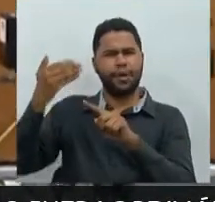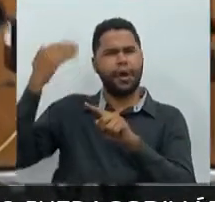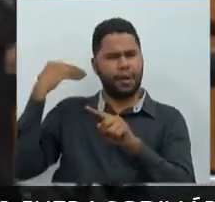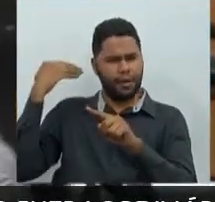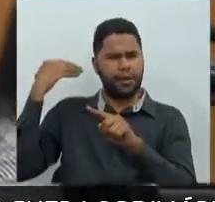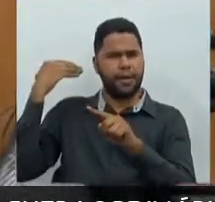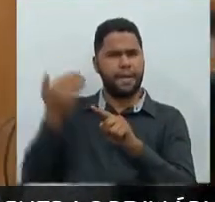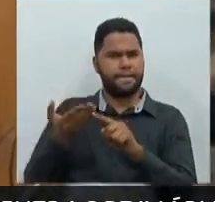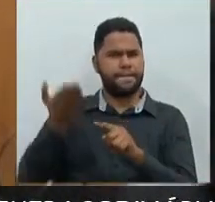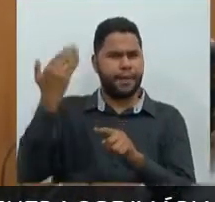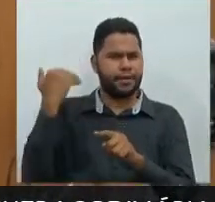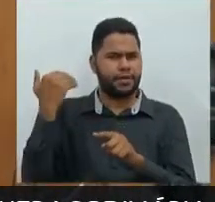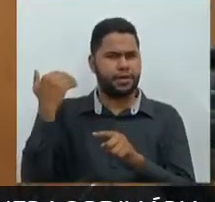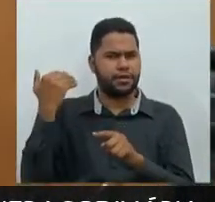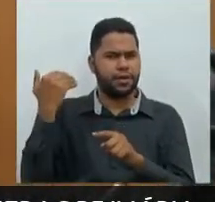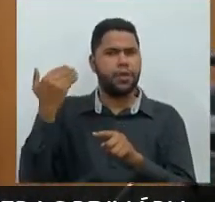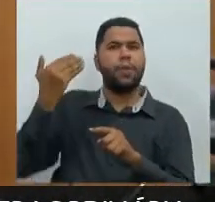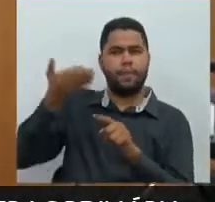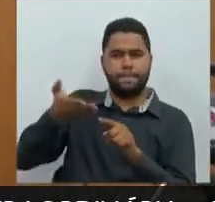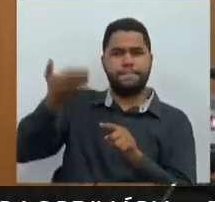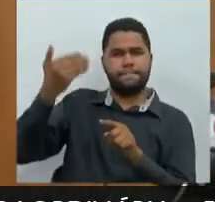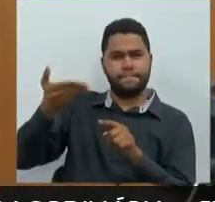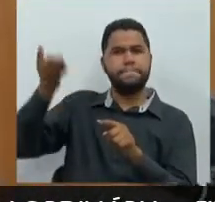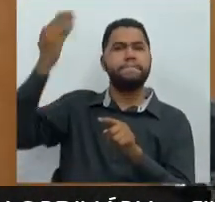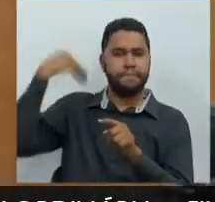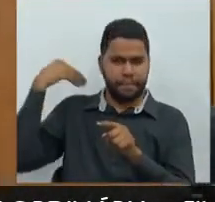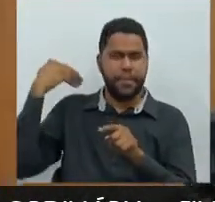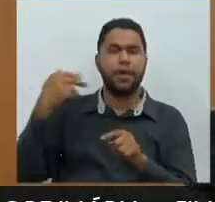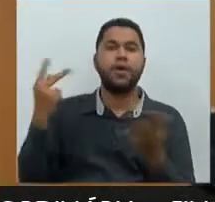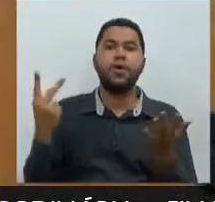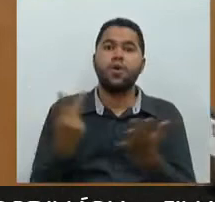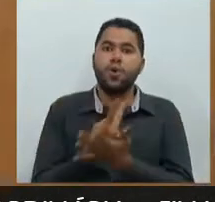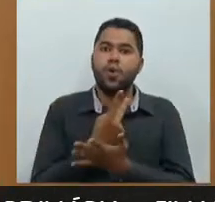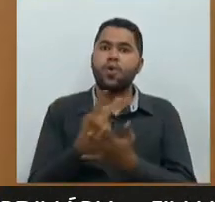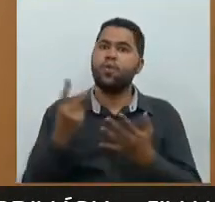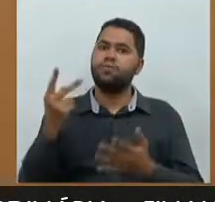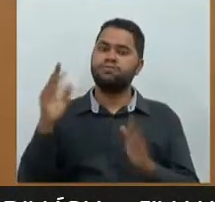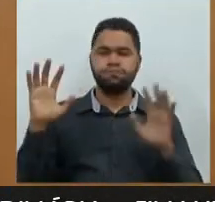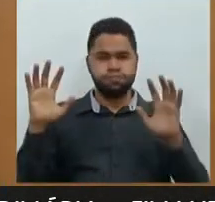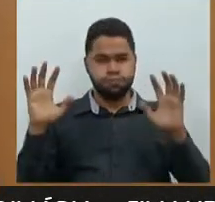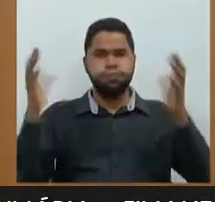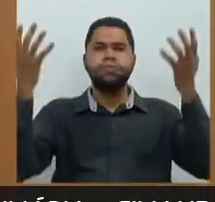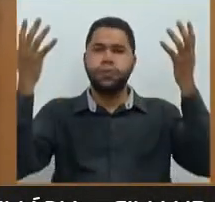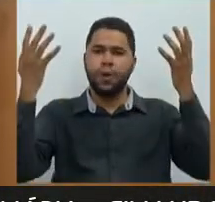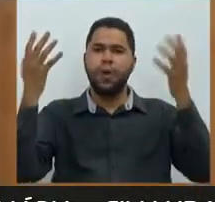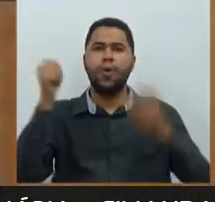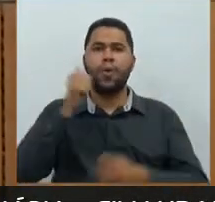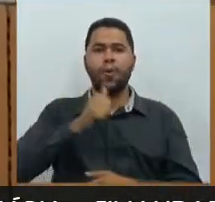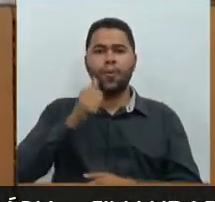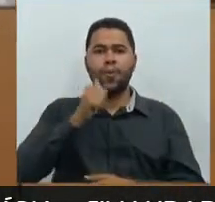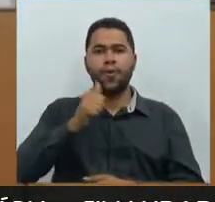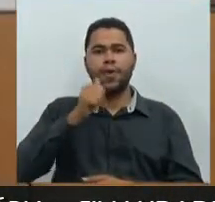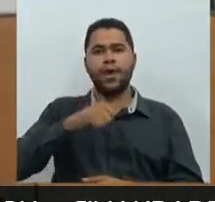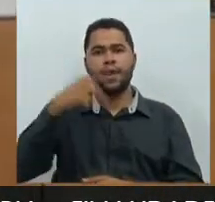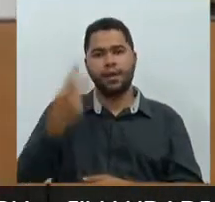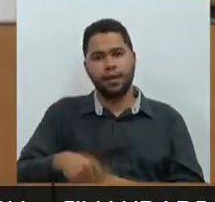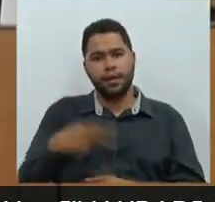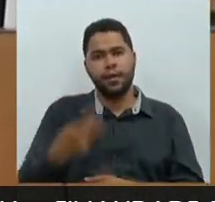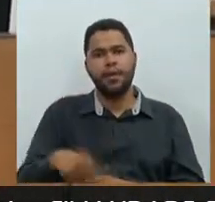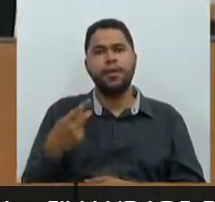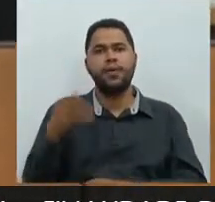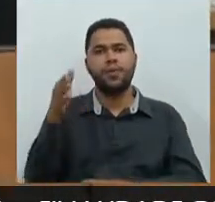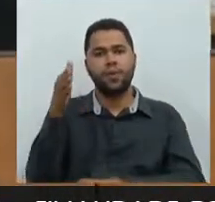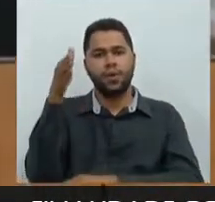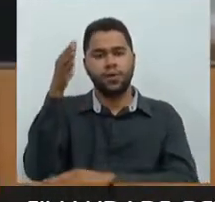semana passada, retrasada, realizou um grande evento, né, de mulheres aqui num grande hotel em Minas